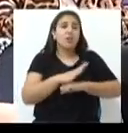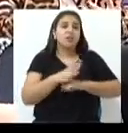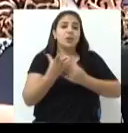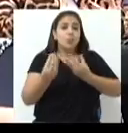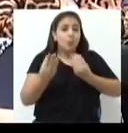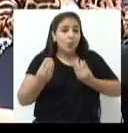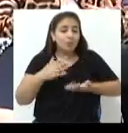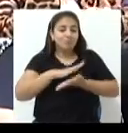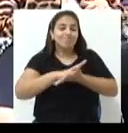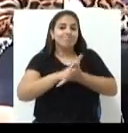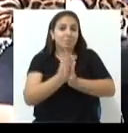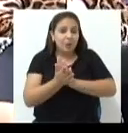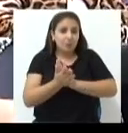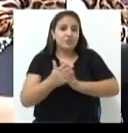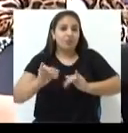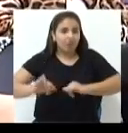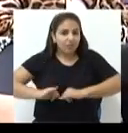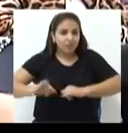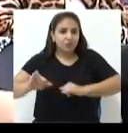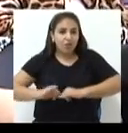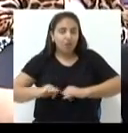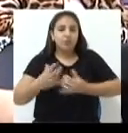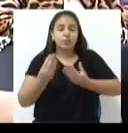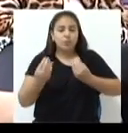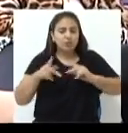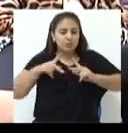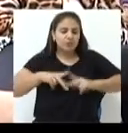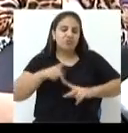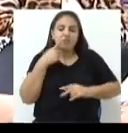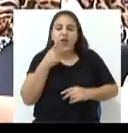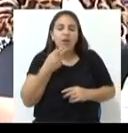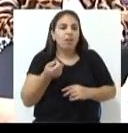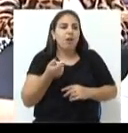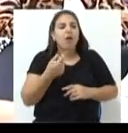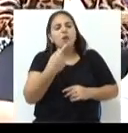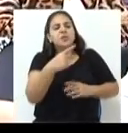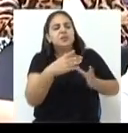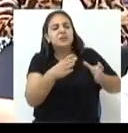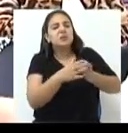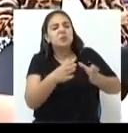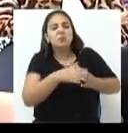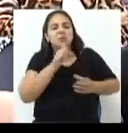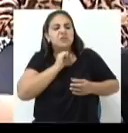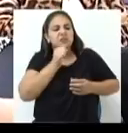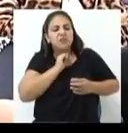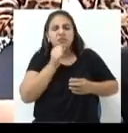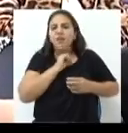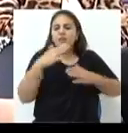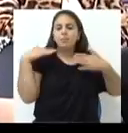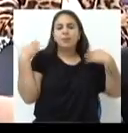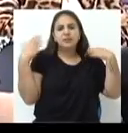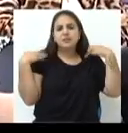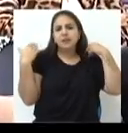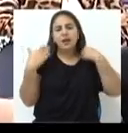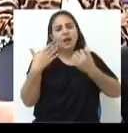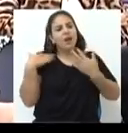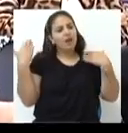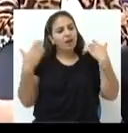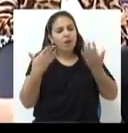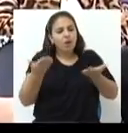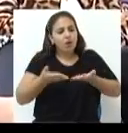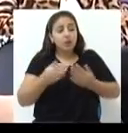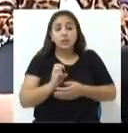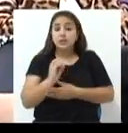ser rejeitado. Nós ainda vemos muitas pessoas dizerem o que esse bando de velhos sai para a rua, sabe,